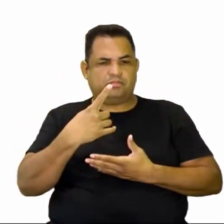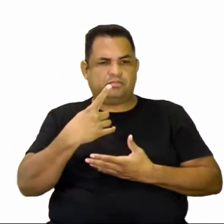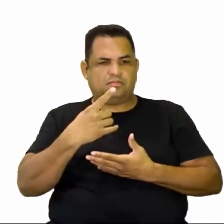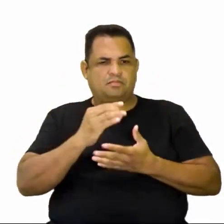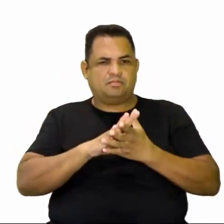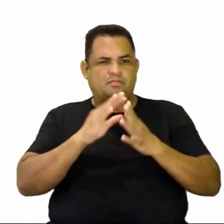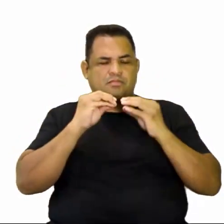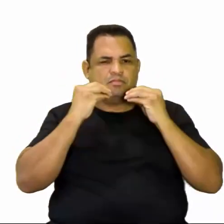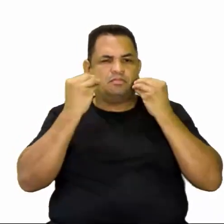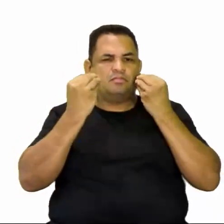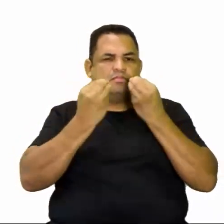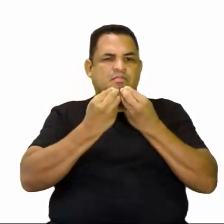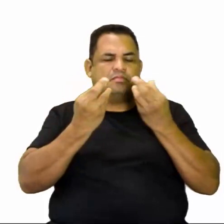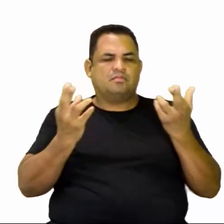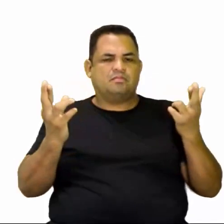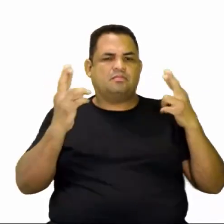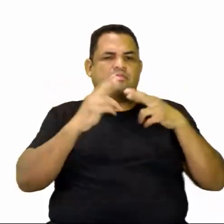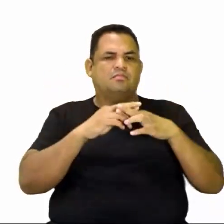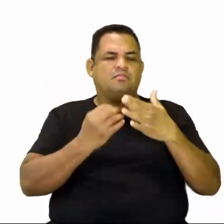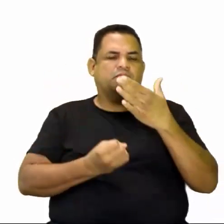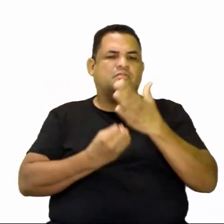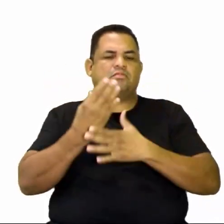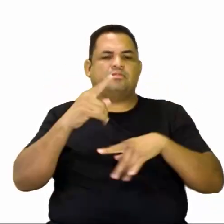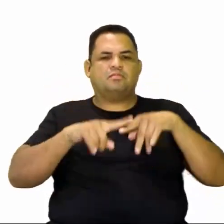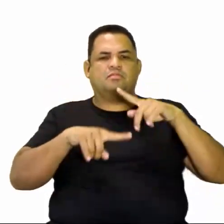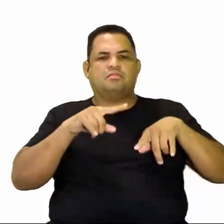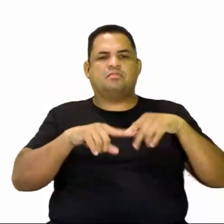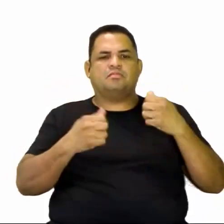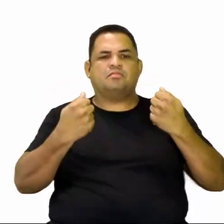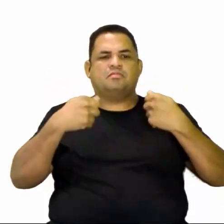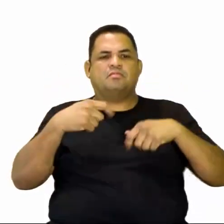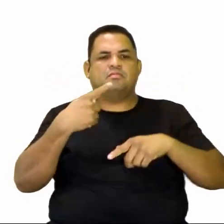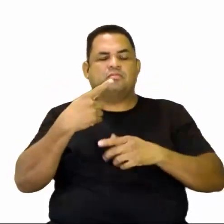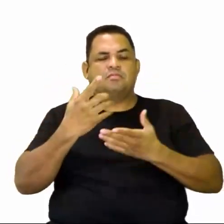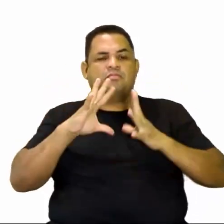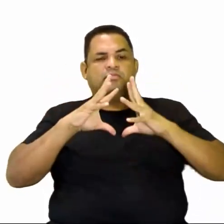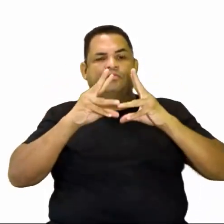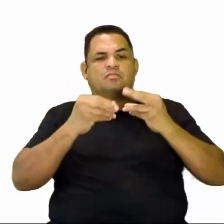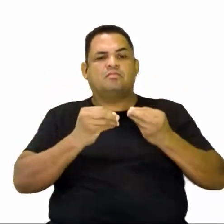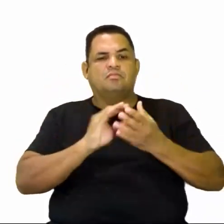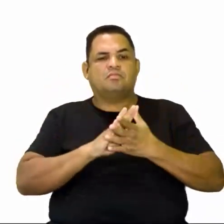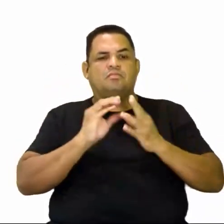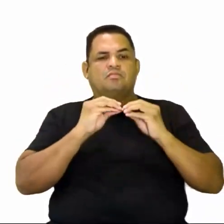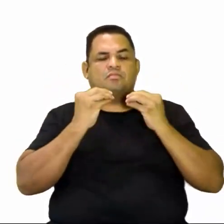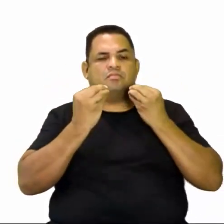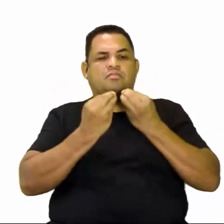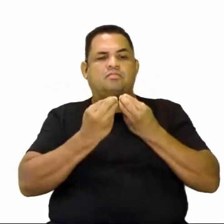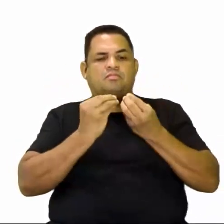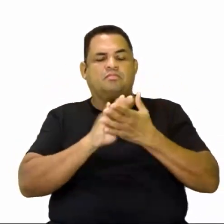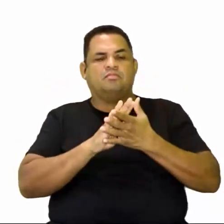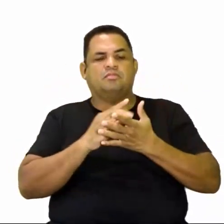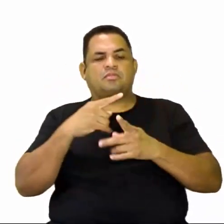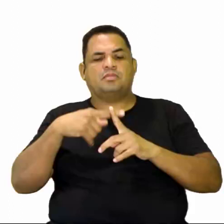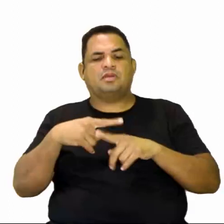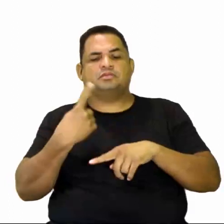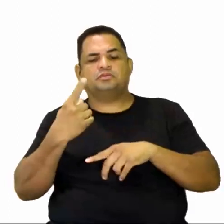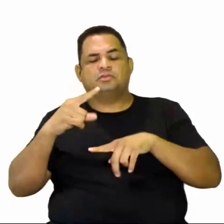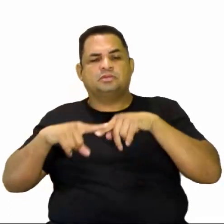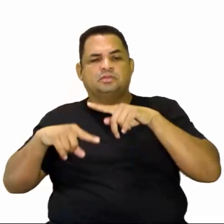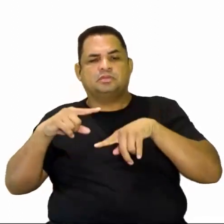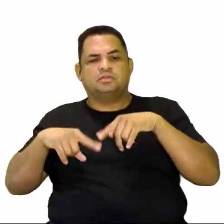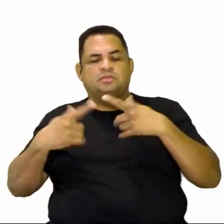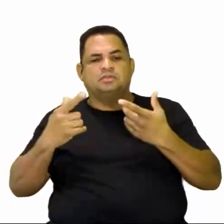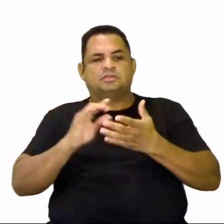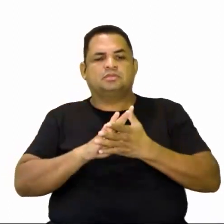as substâncias reagentes formando o produto, eu posso ver que todas elas são substâncias compostas, então vai